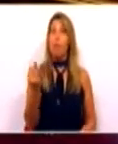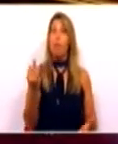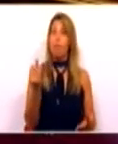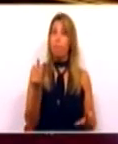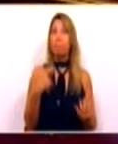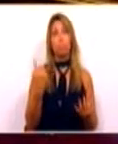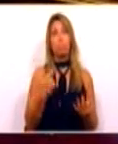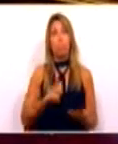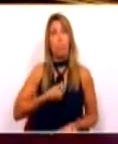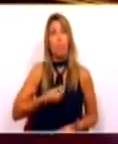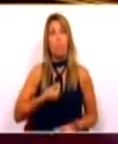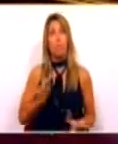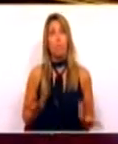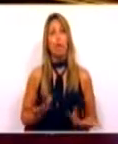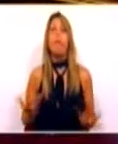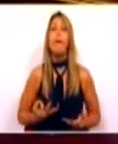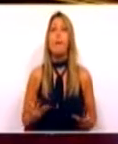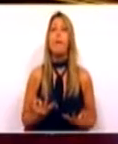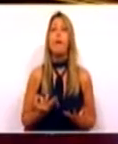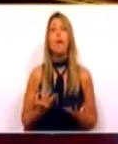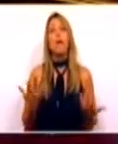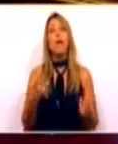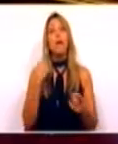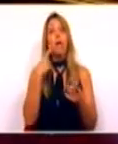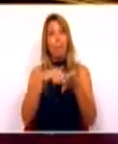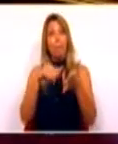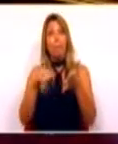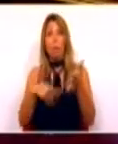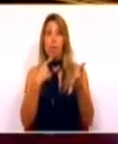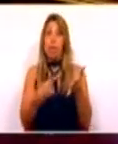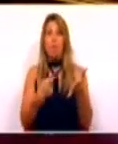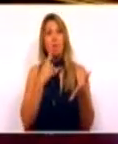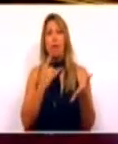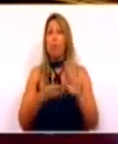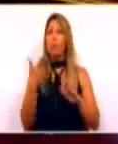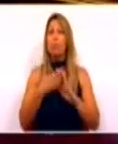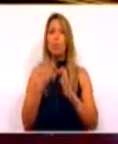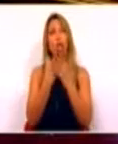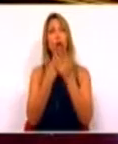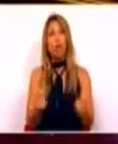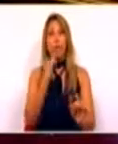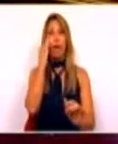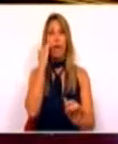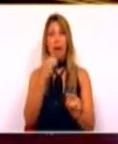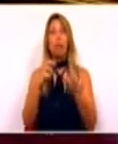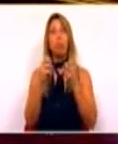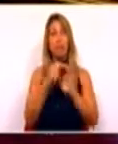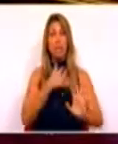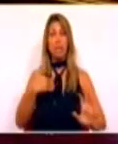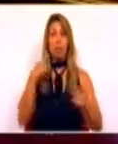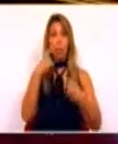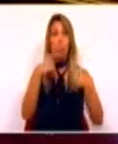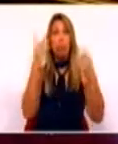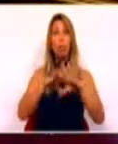particular preocupação e, de acordo com os peticionários, urgia resolver o grave problema de saúde pública que o excesso de peso transportado